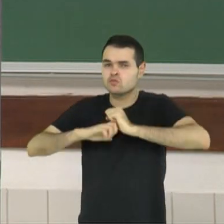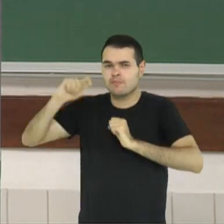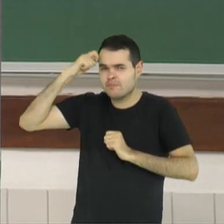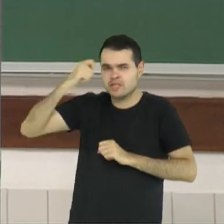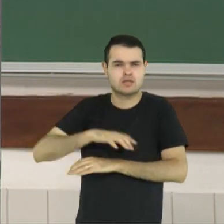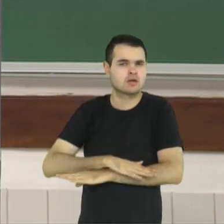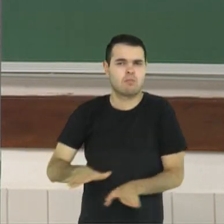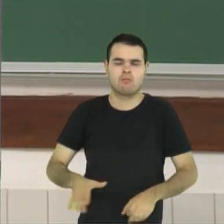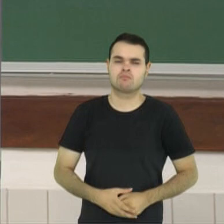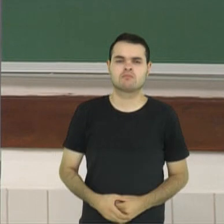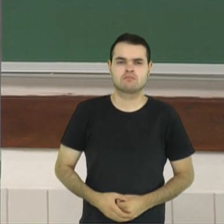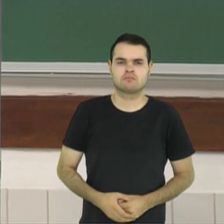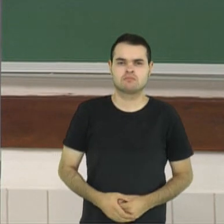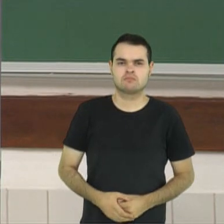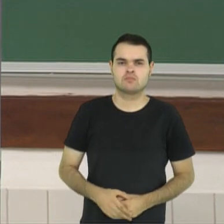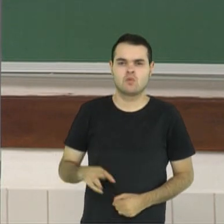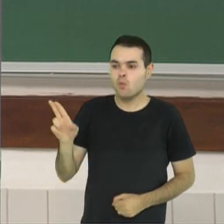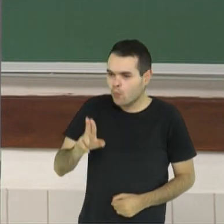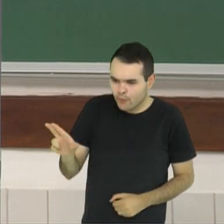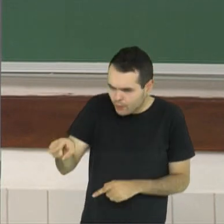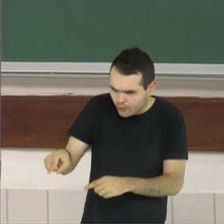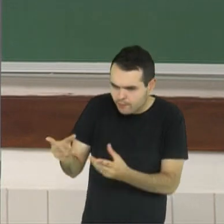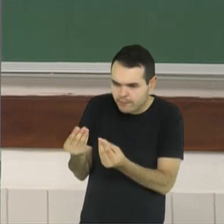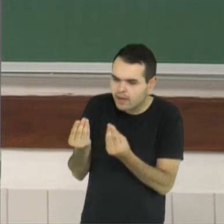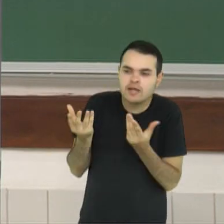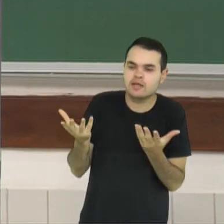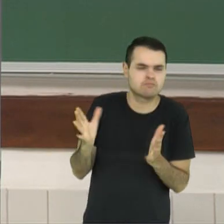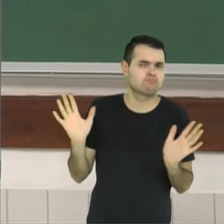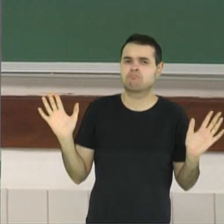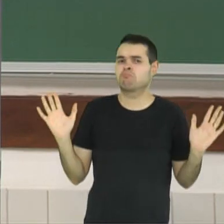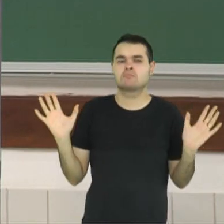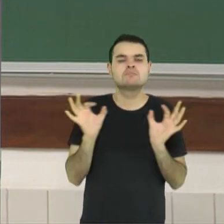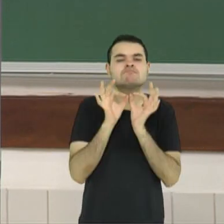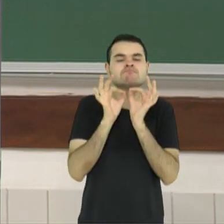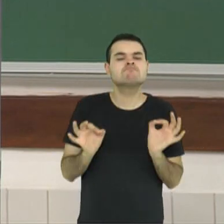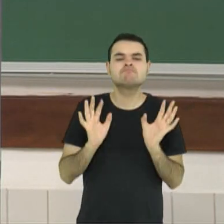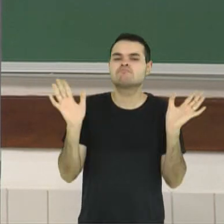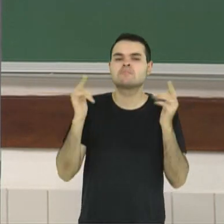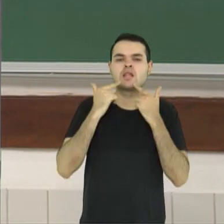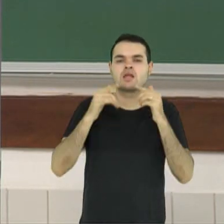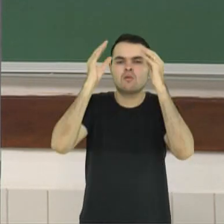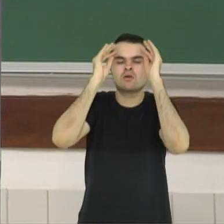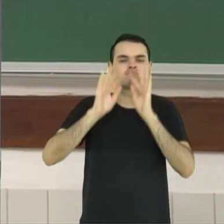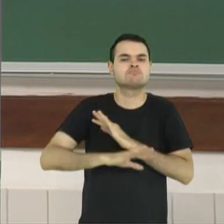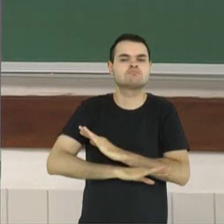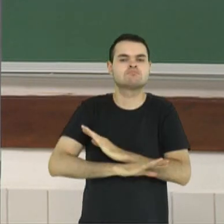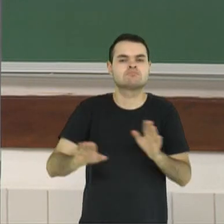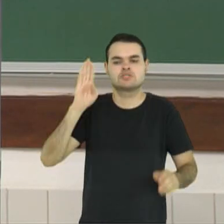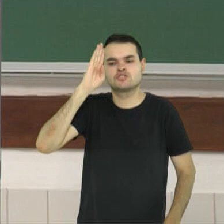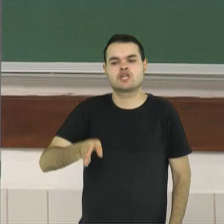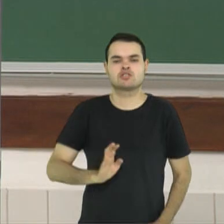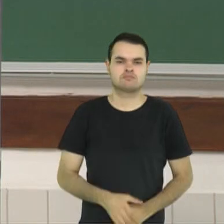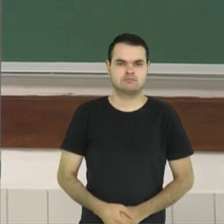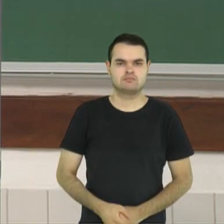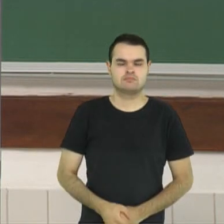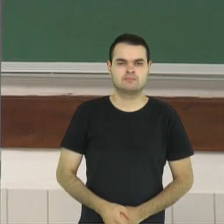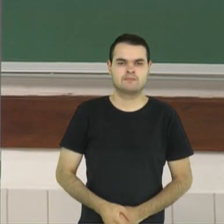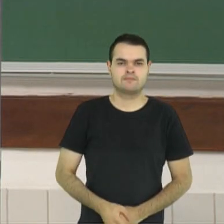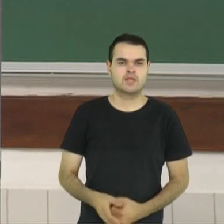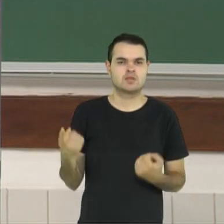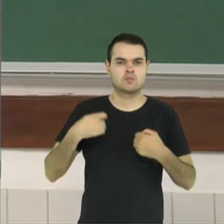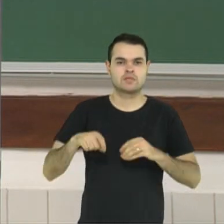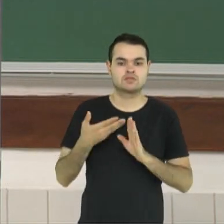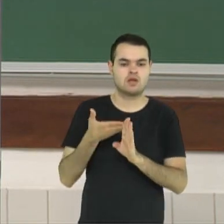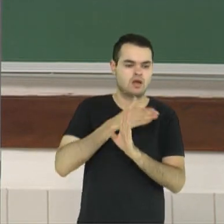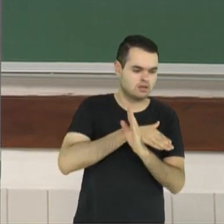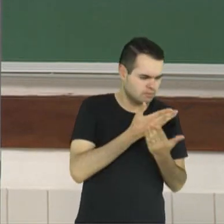isso. Não existe emotividade nessa obra em si. Então existe uma simplicidade da linguagem. A linguagem é muito mais direta. Então não preciso anos